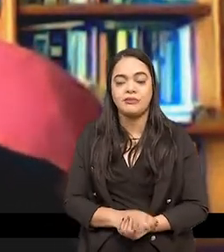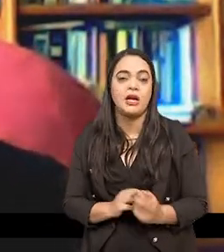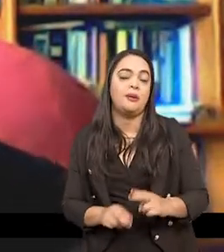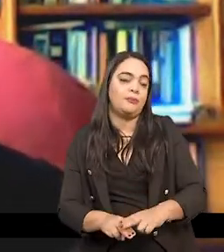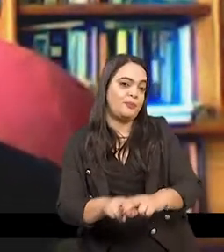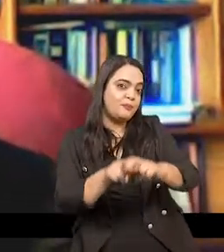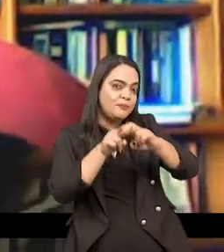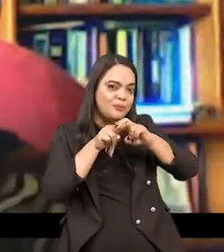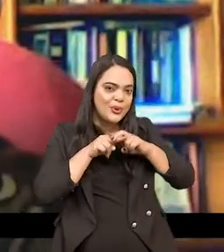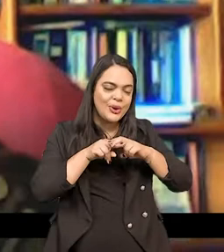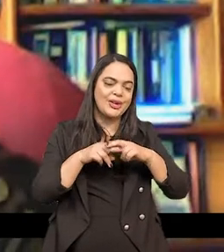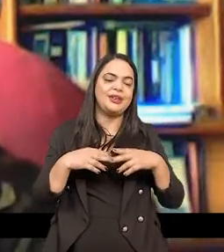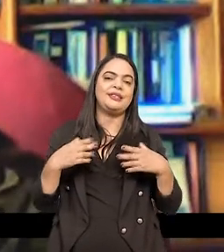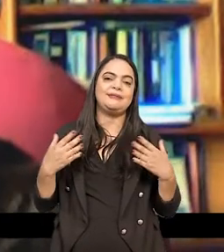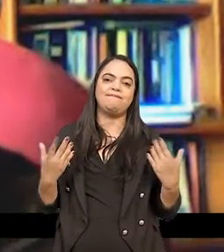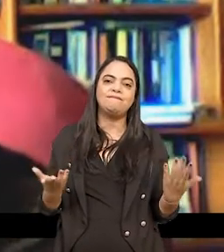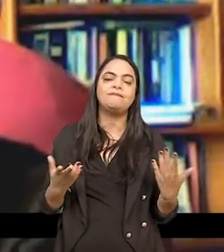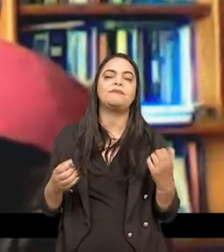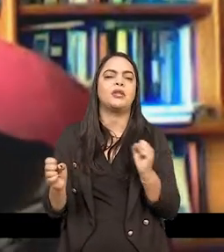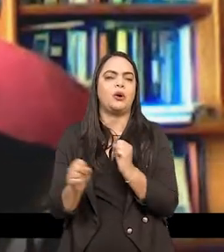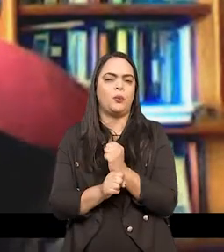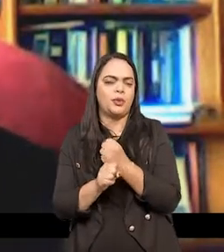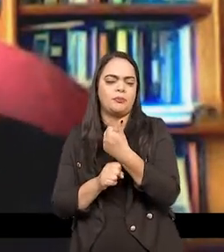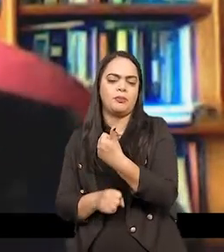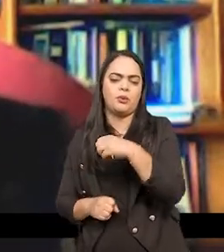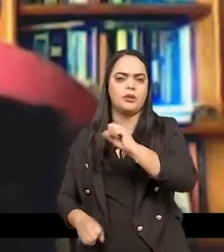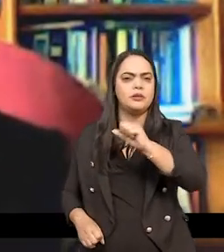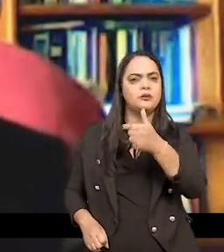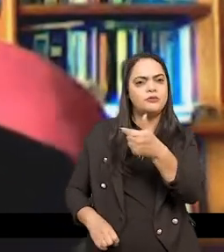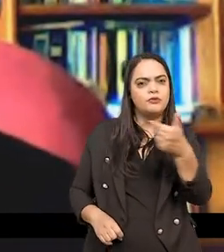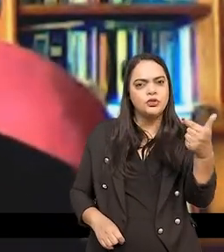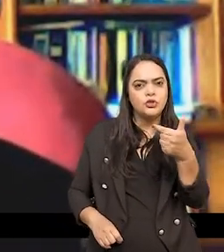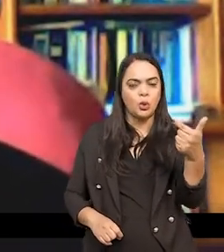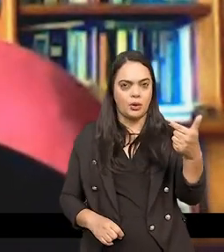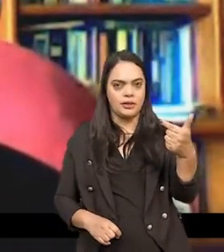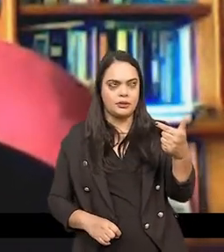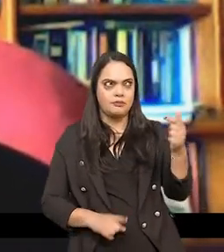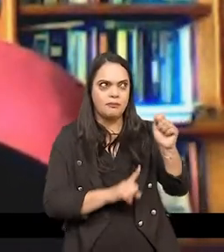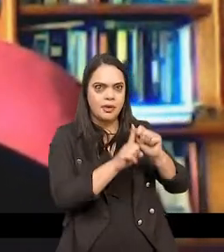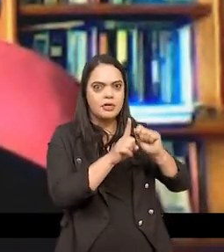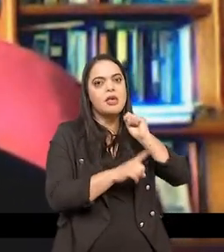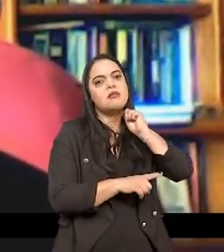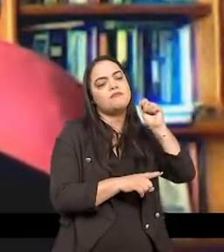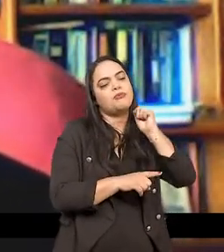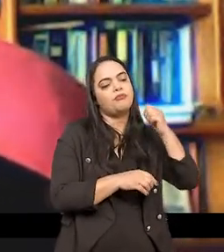Portanto, eu estou falando aqui de 22, um pouco antes, e agora chega na independência.